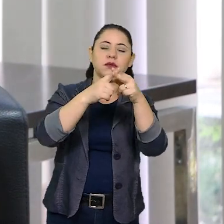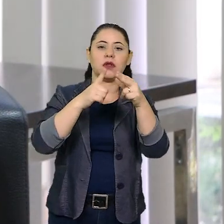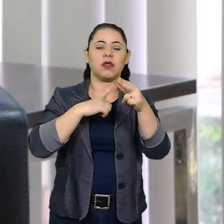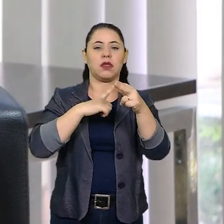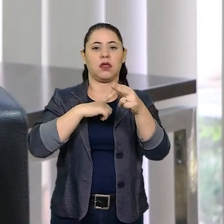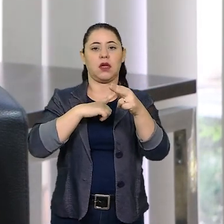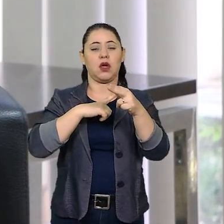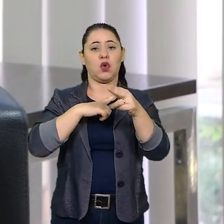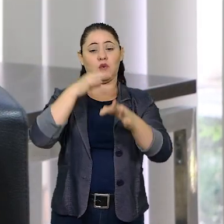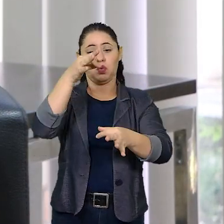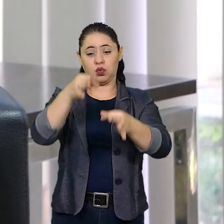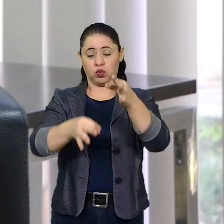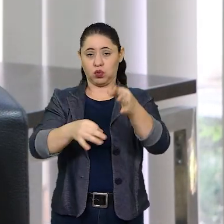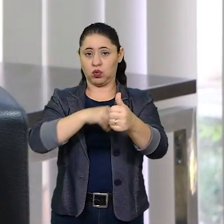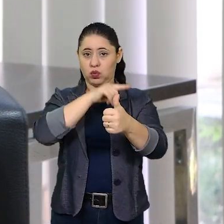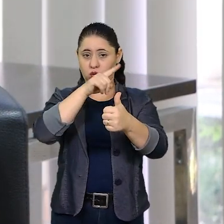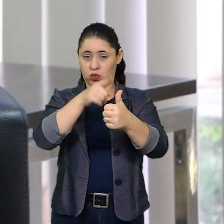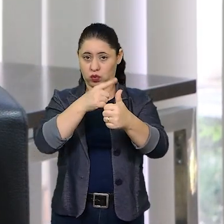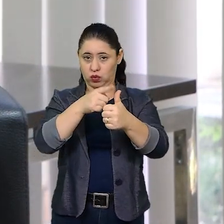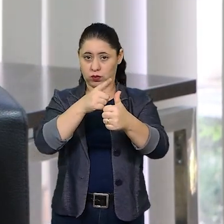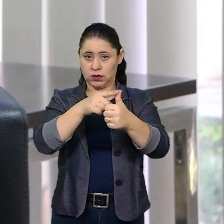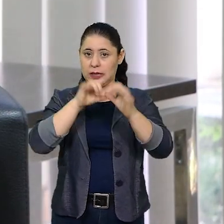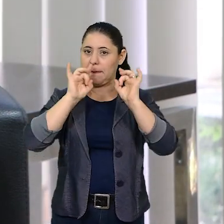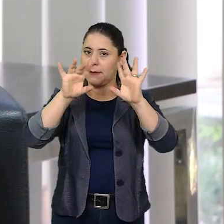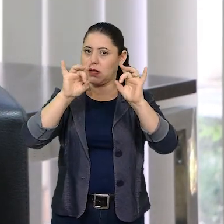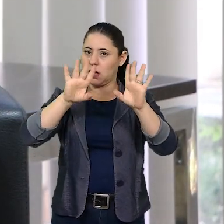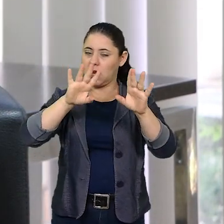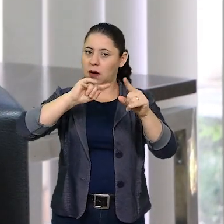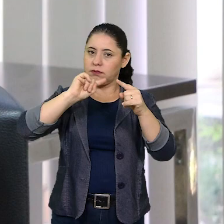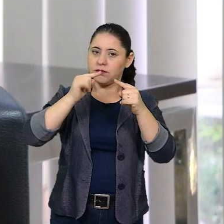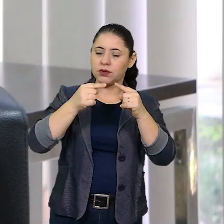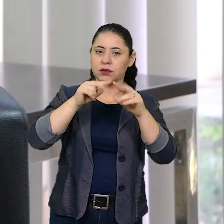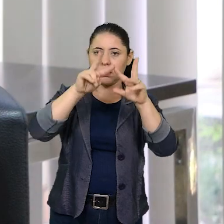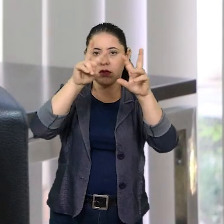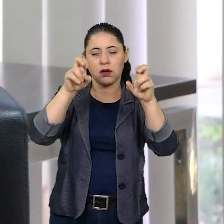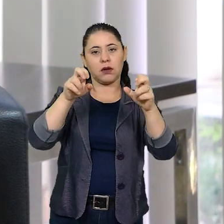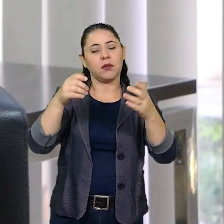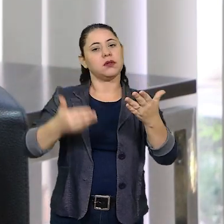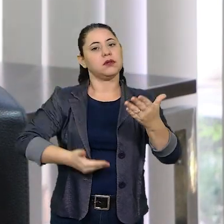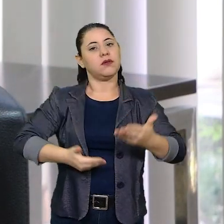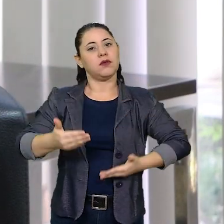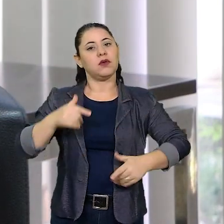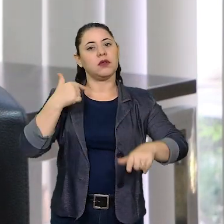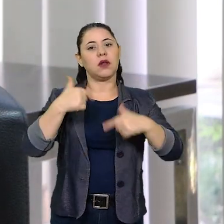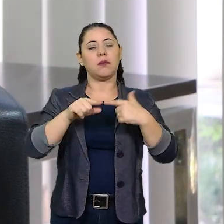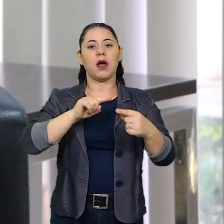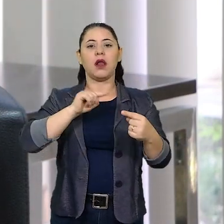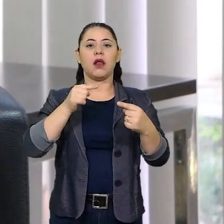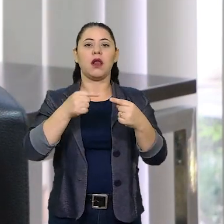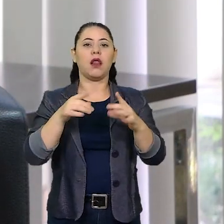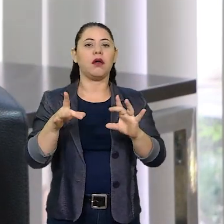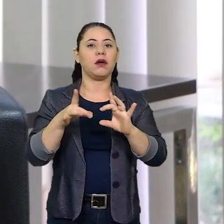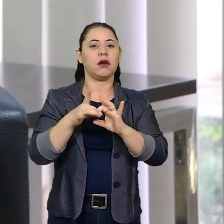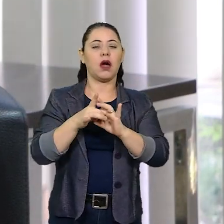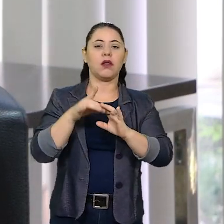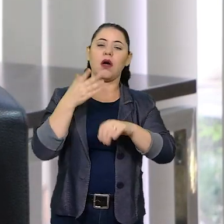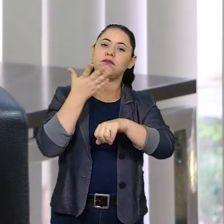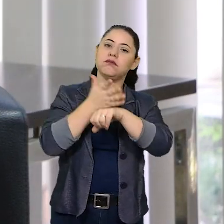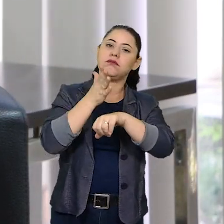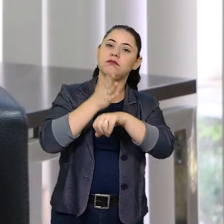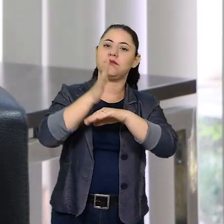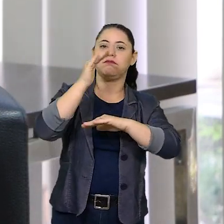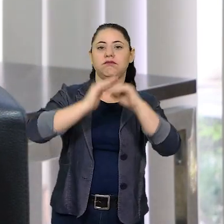depoimento especial, que é formado por um juiz especializado no assunto e por servidores que